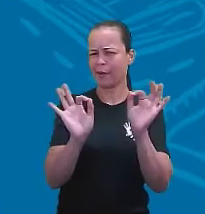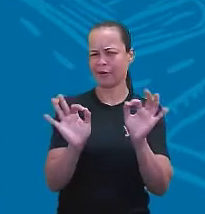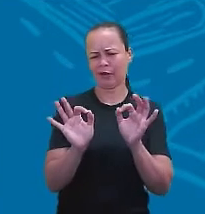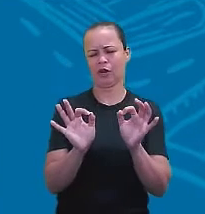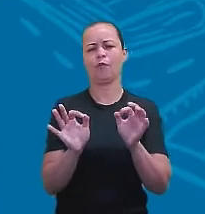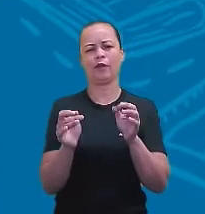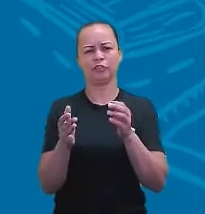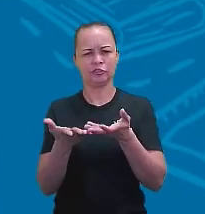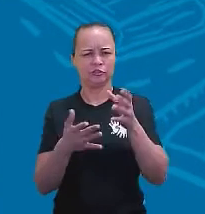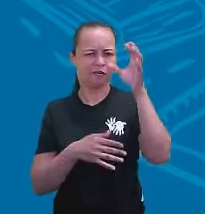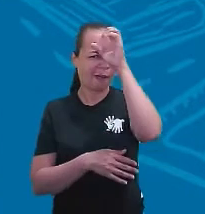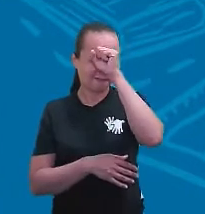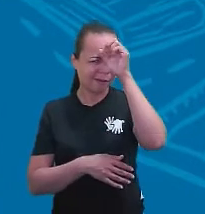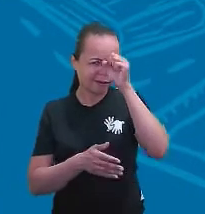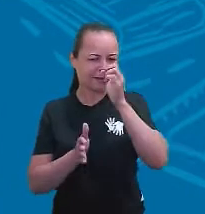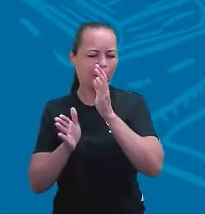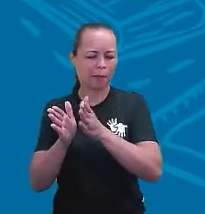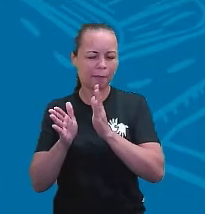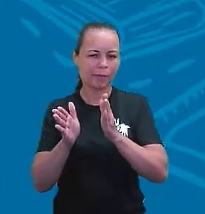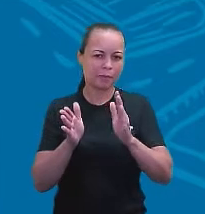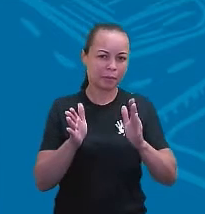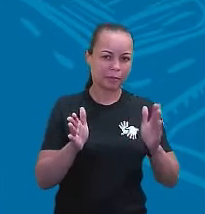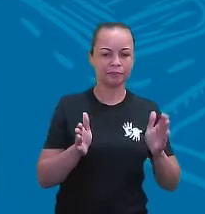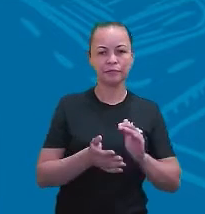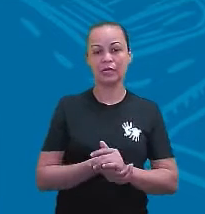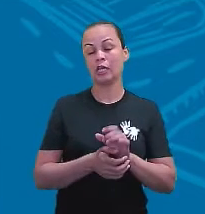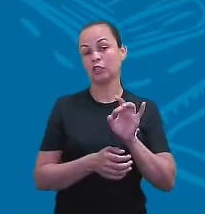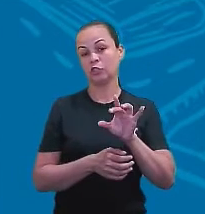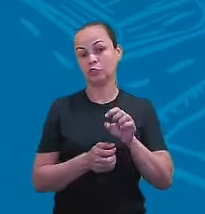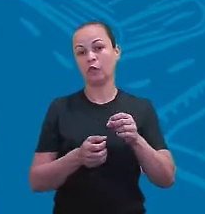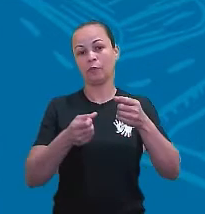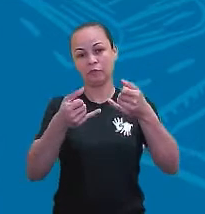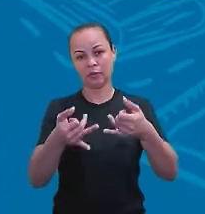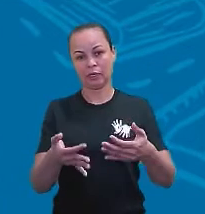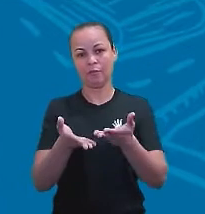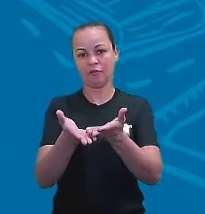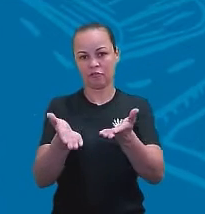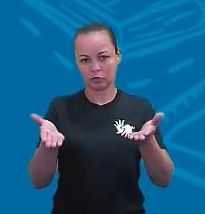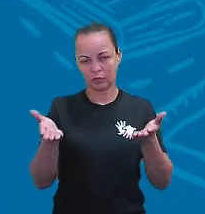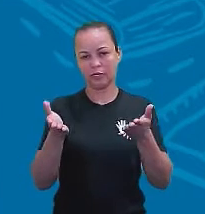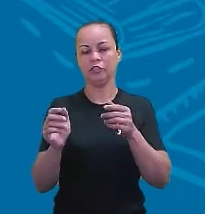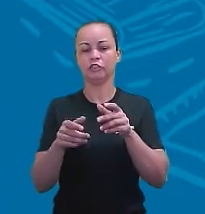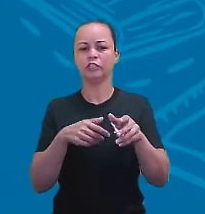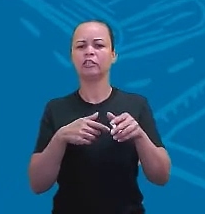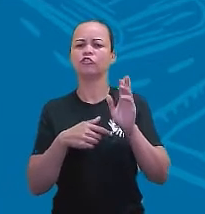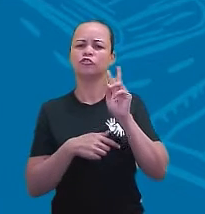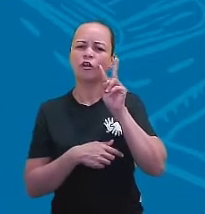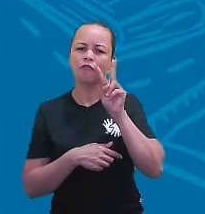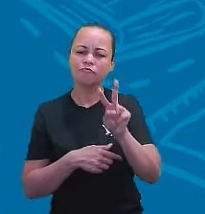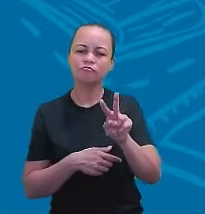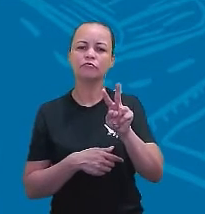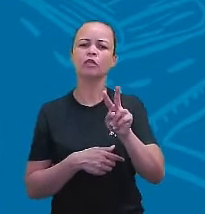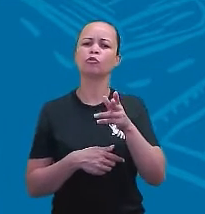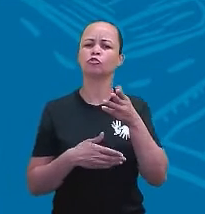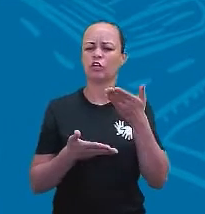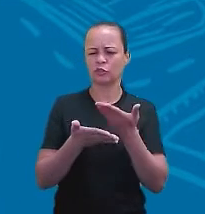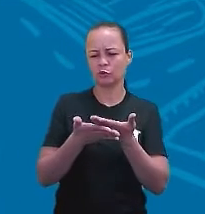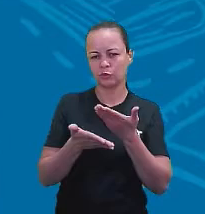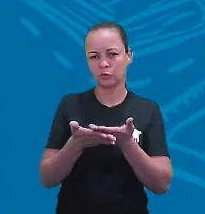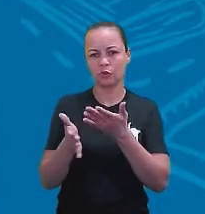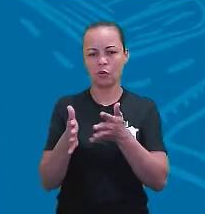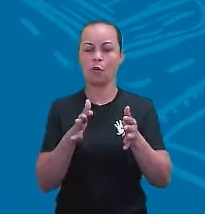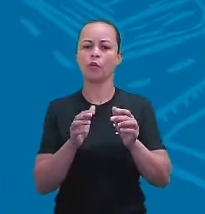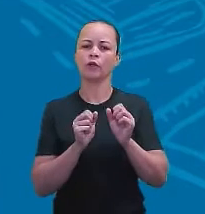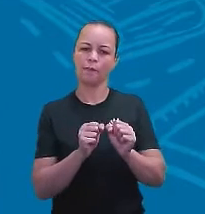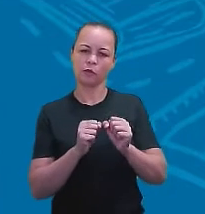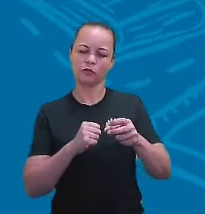um passo a passo. Certo? Então, é só para dizer a você que já viu, que já trabalhou com esse verbo, que ele pode ser verbo principal